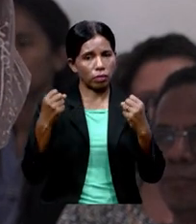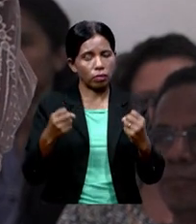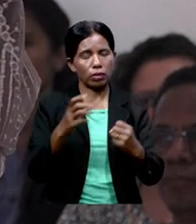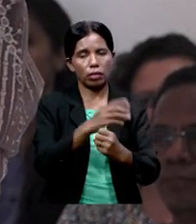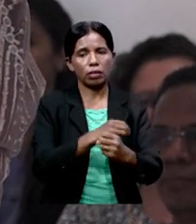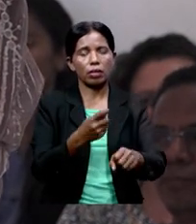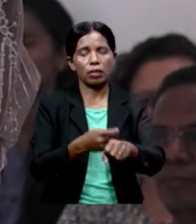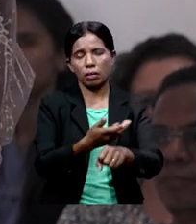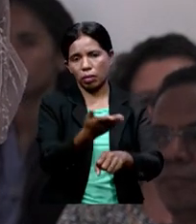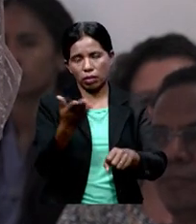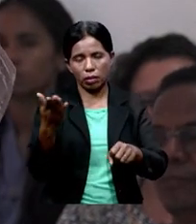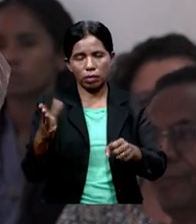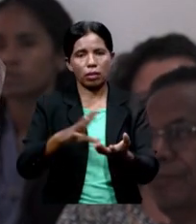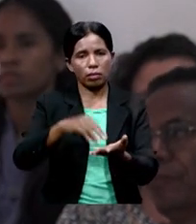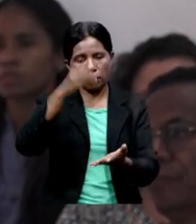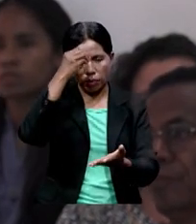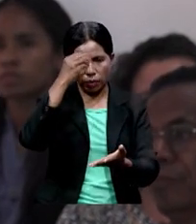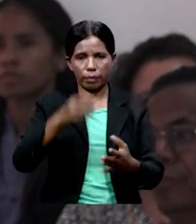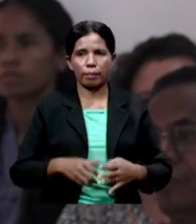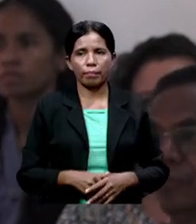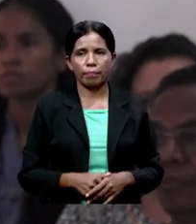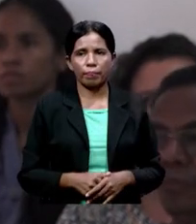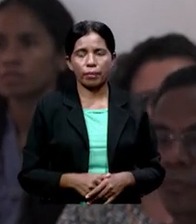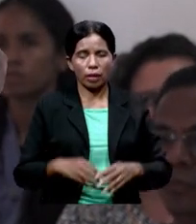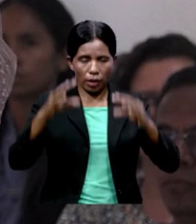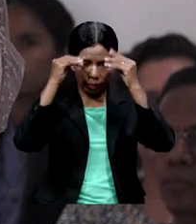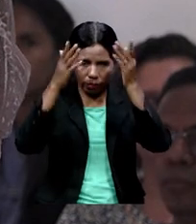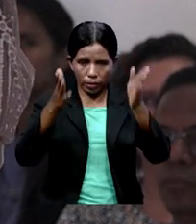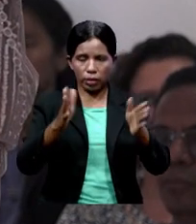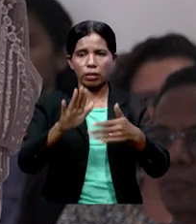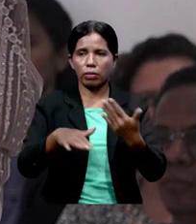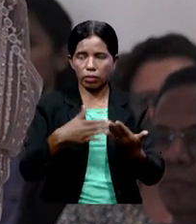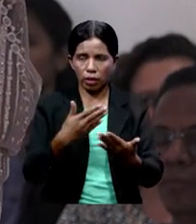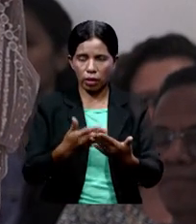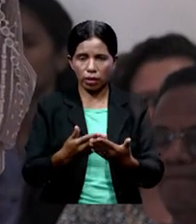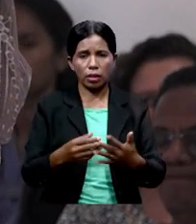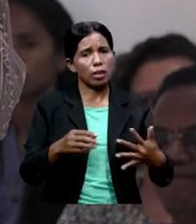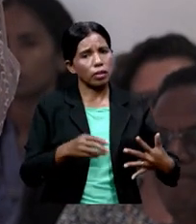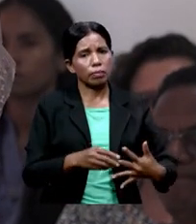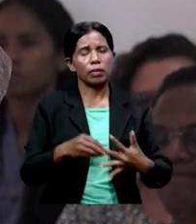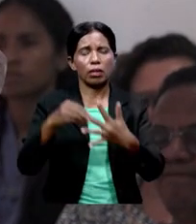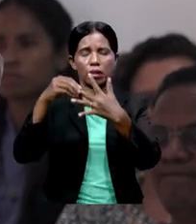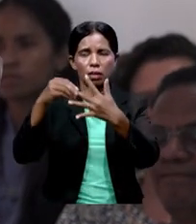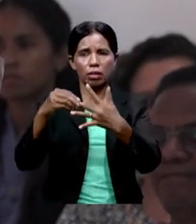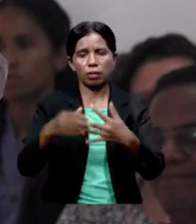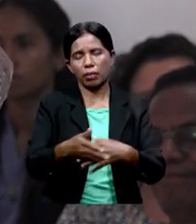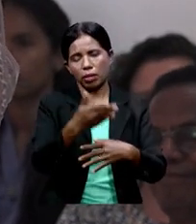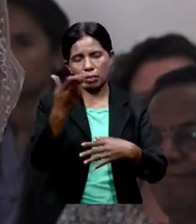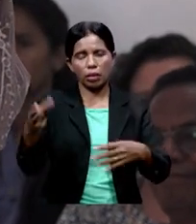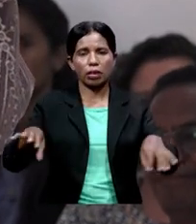do seu processo de aprendizagem. Os professores são especialistas nas suas